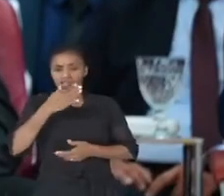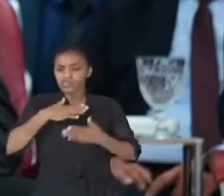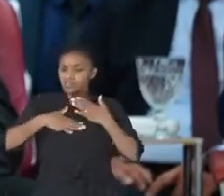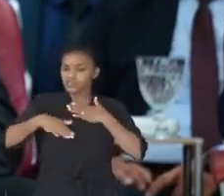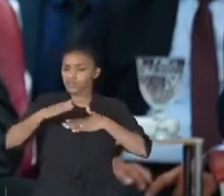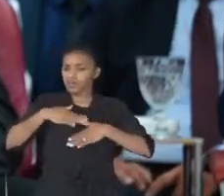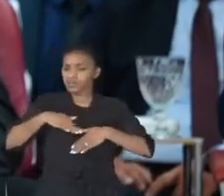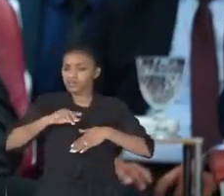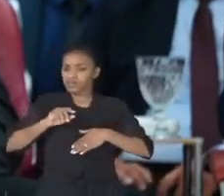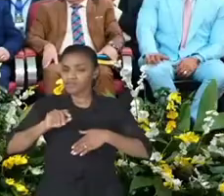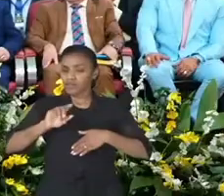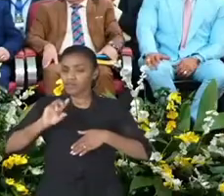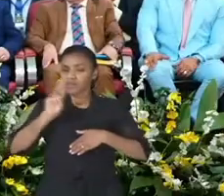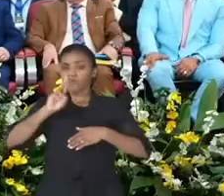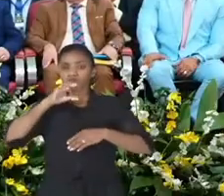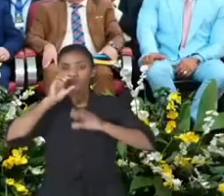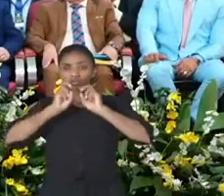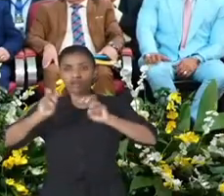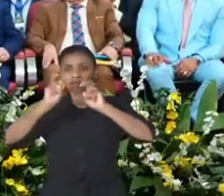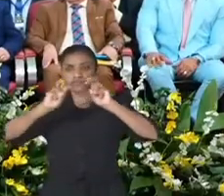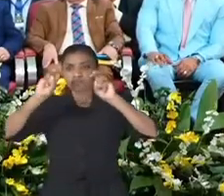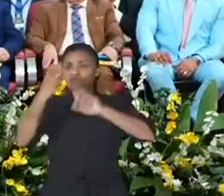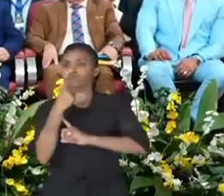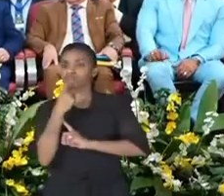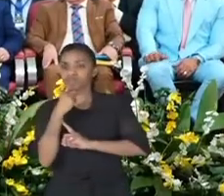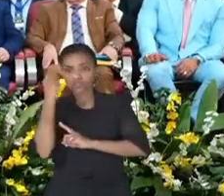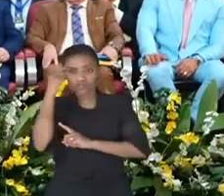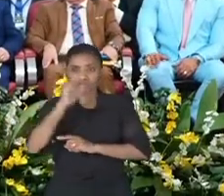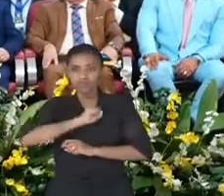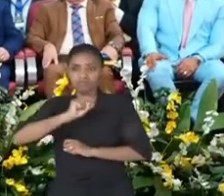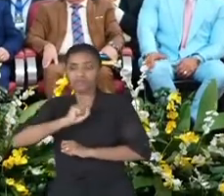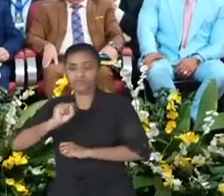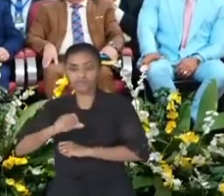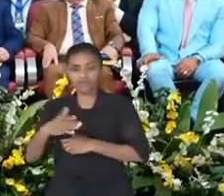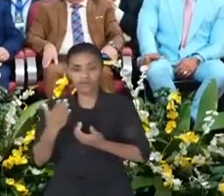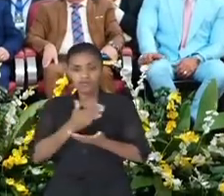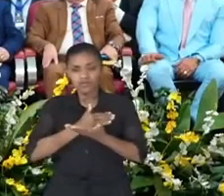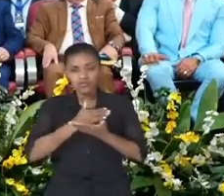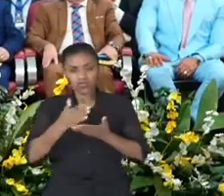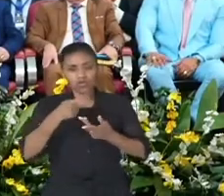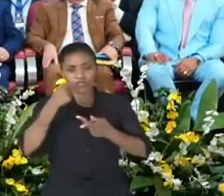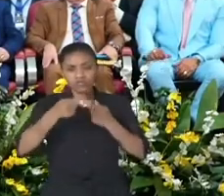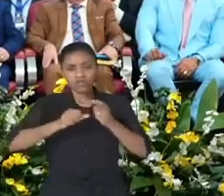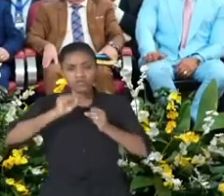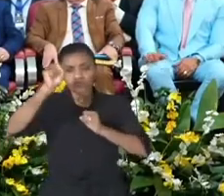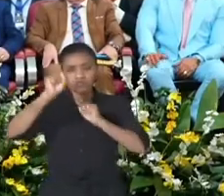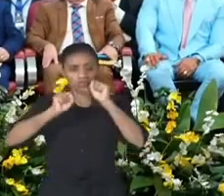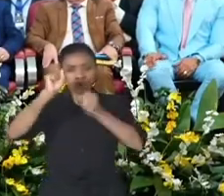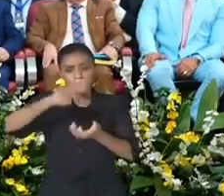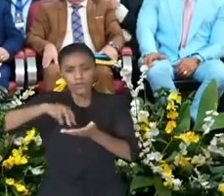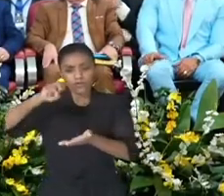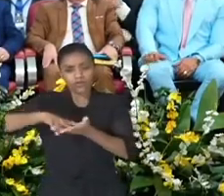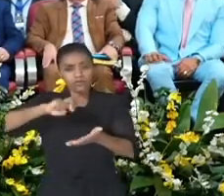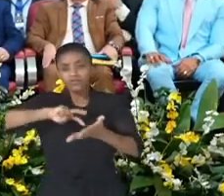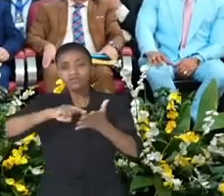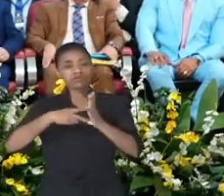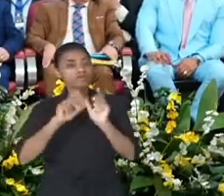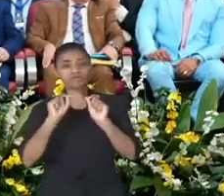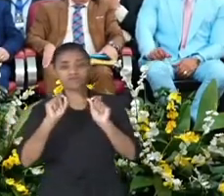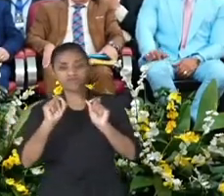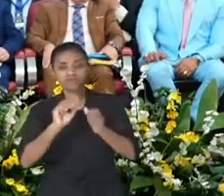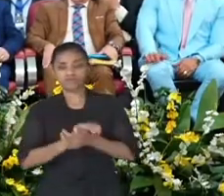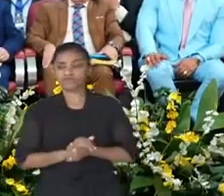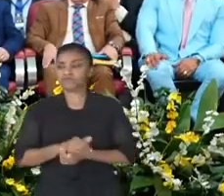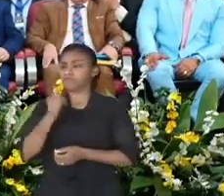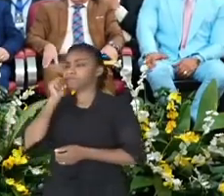você começou a gritar, daqui a pouco você começou a ficar vermelho, eu achei que você ia infartar. Daqui a pouco você começou a dar um soquinho para cima, uns pulos, o que, que é aquilo, meu filho? E eu